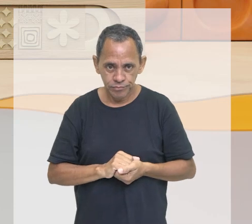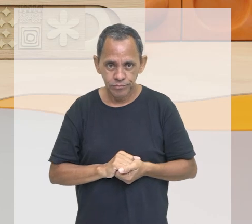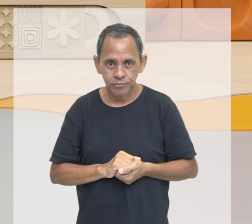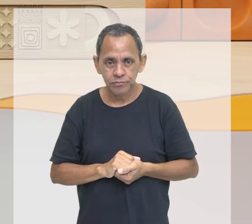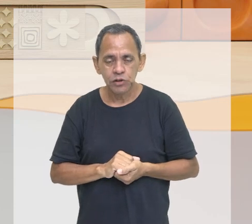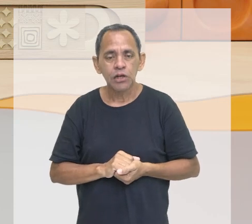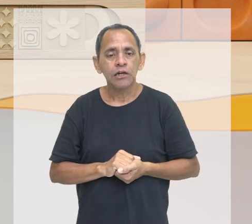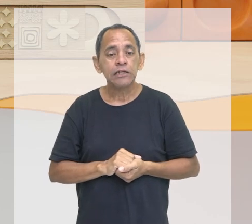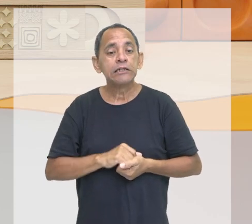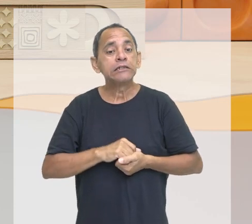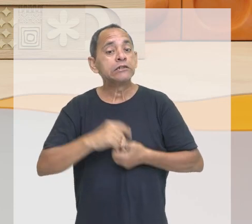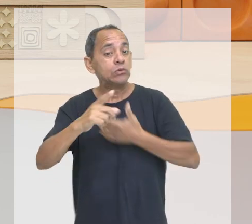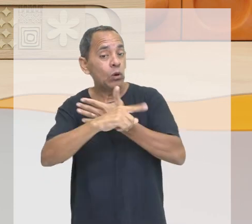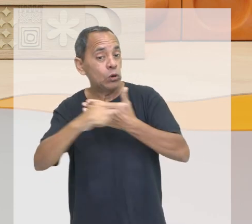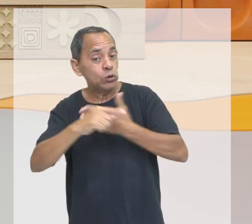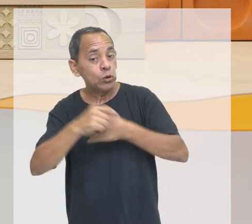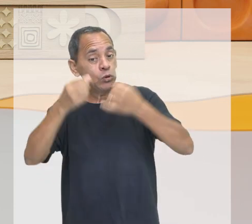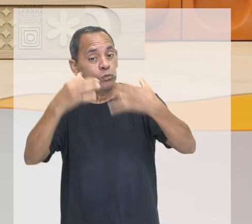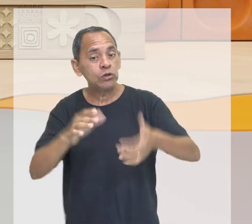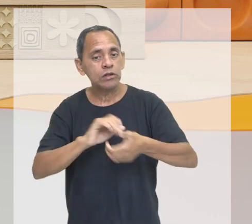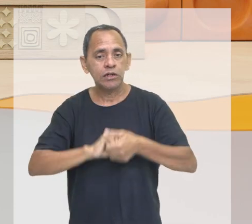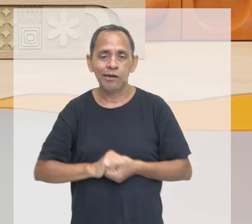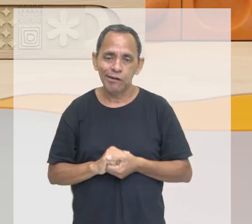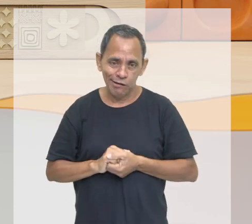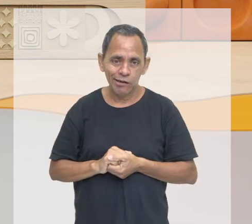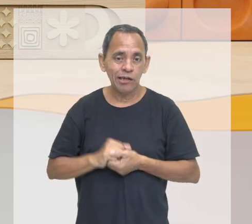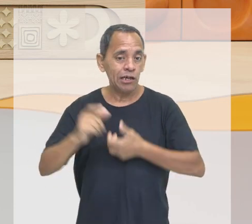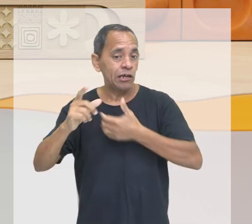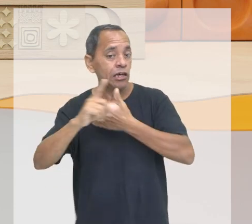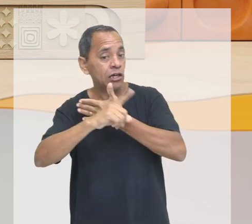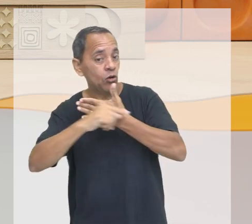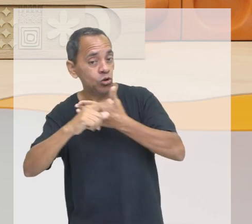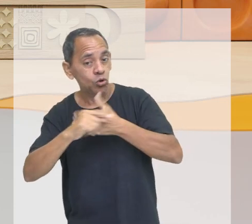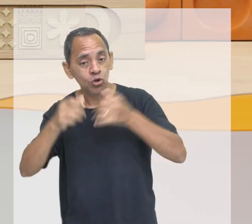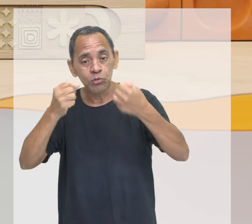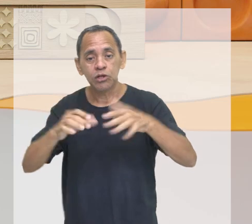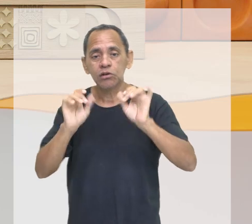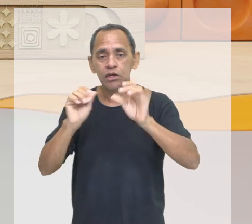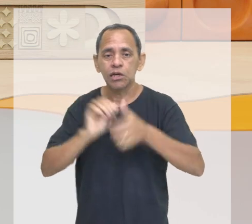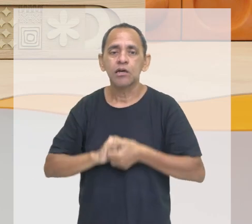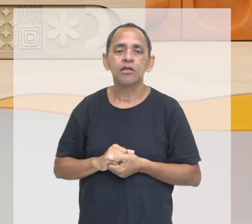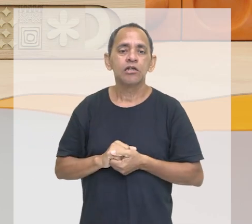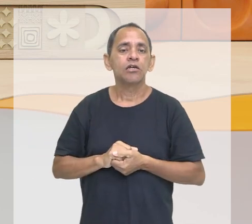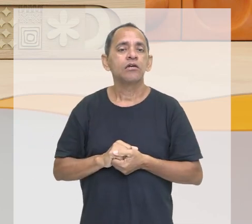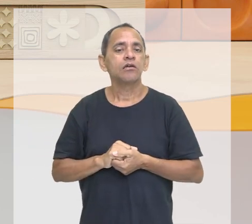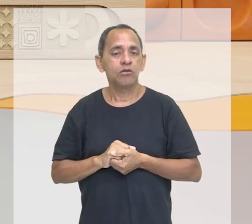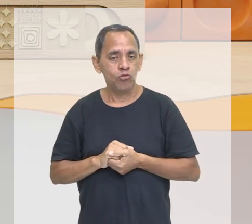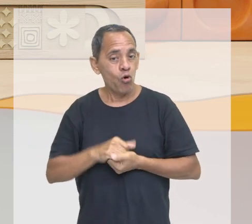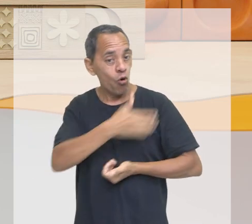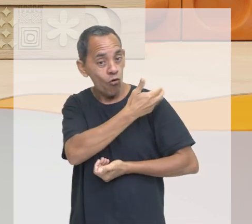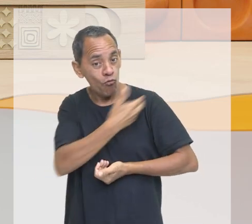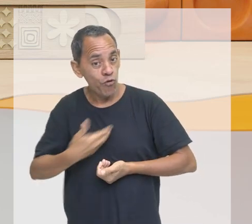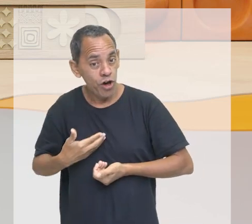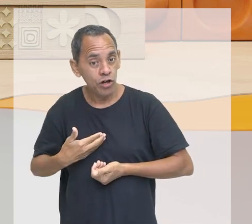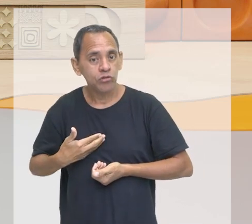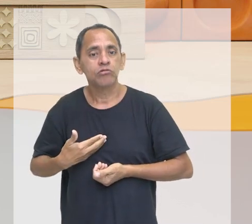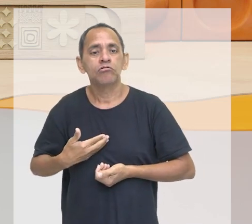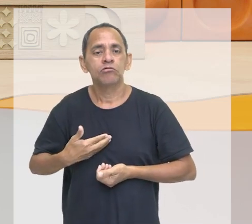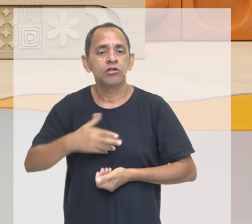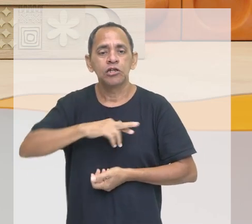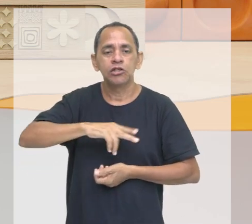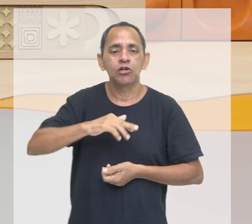segundo Karl Marx, seria um Estado onde não haveria classe social, não haveria Estado, e as